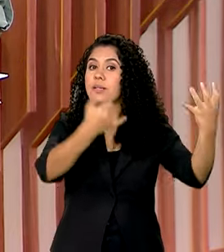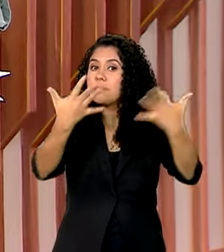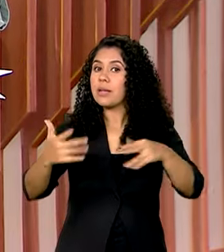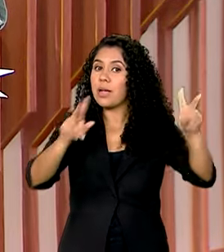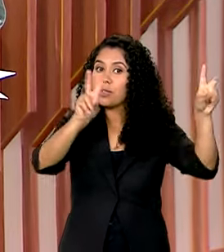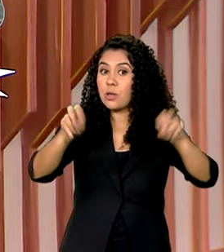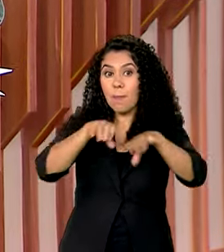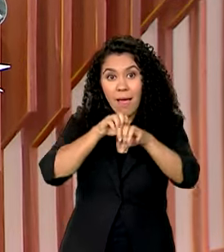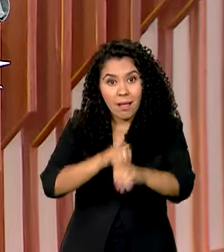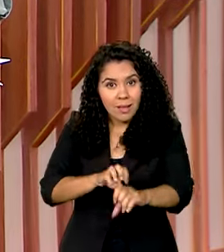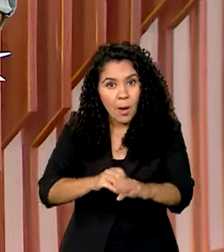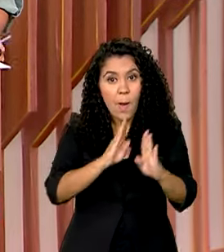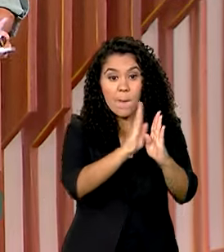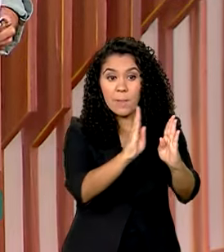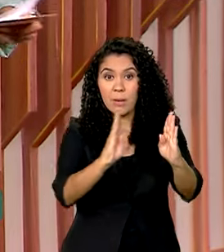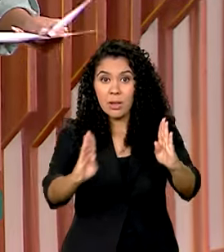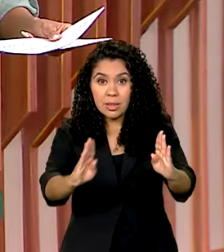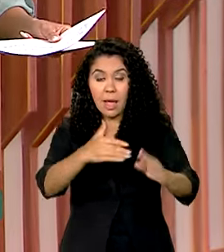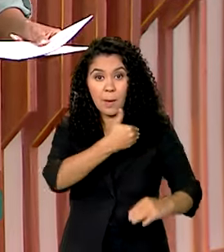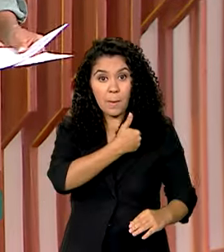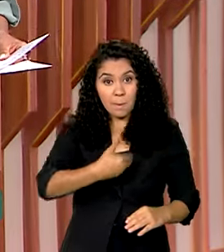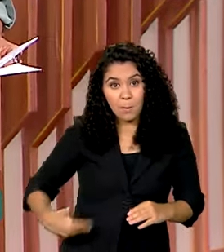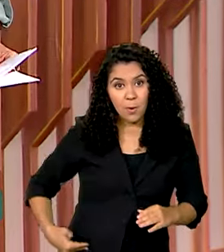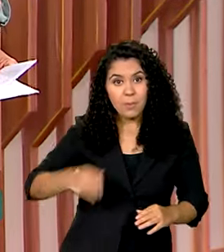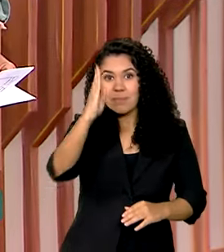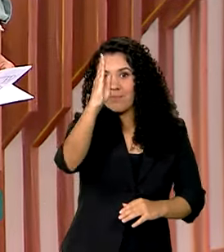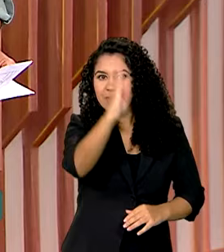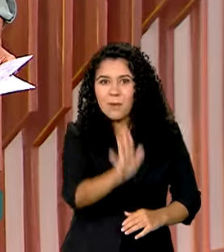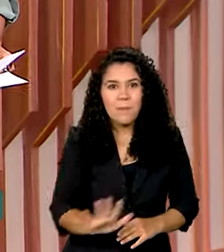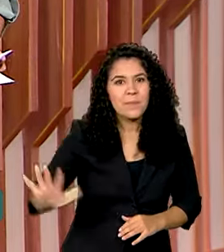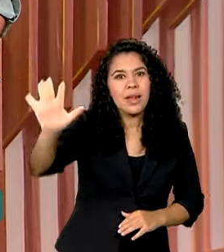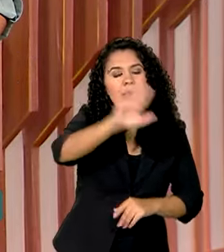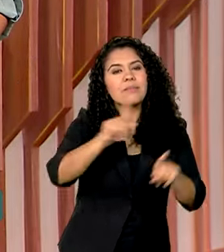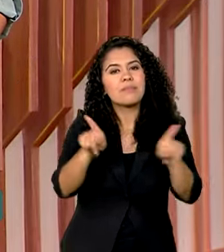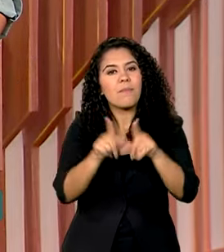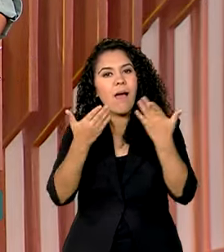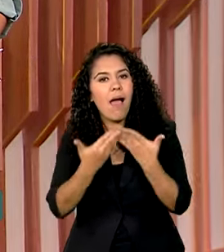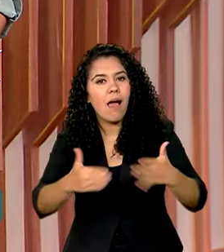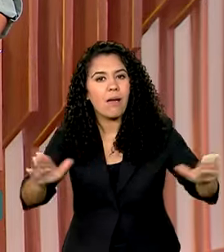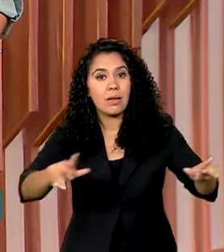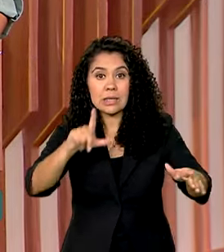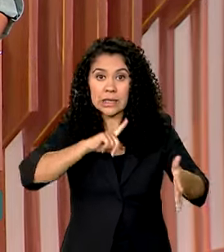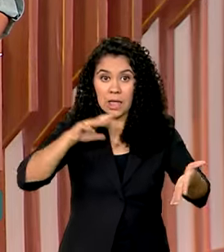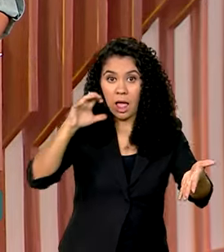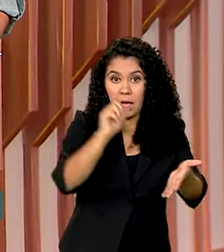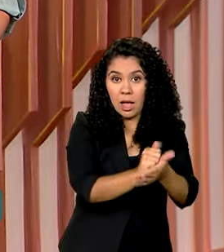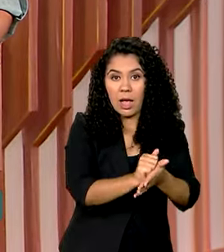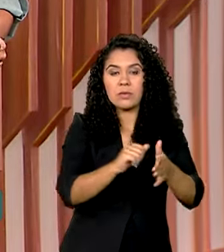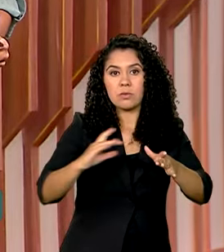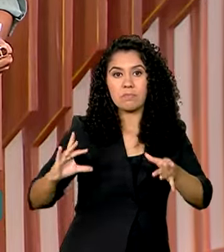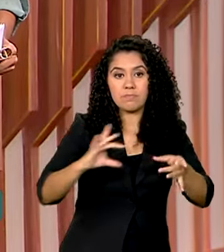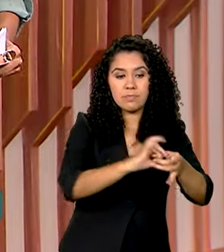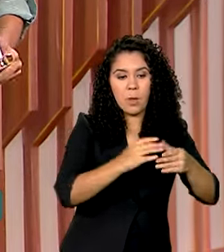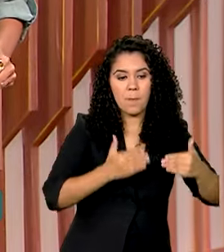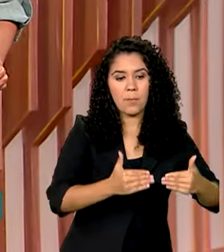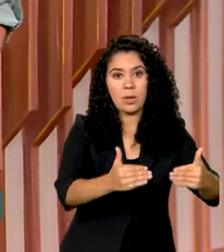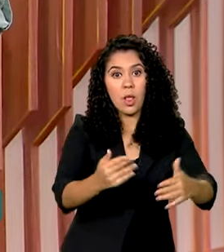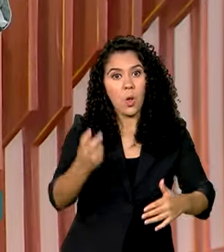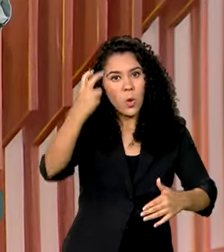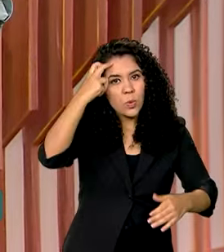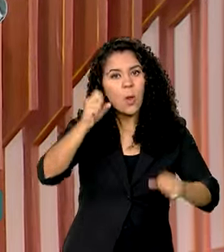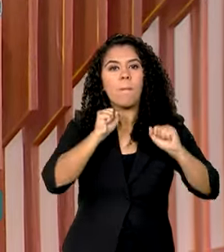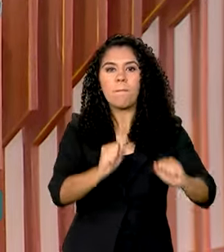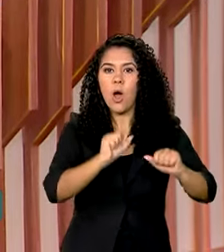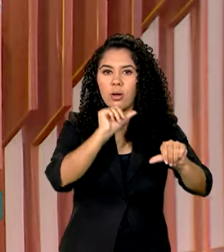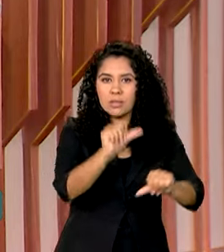educação. Bibliotecas públicas de todo o país e as comunitárias cadastradas no Ministério da Cultura poderão renovar